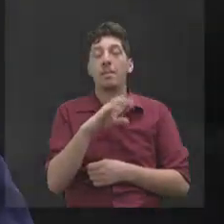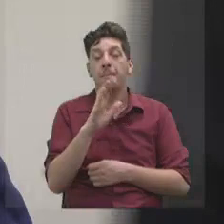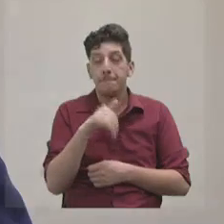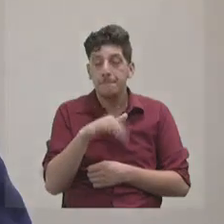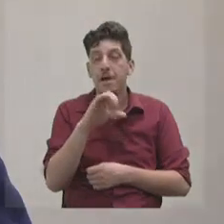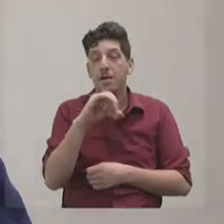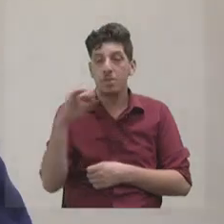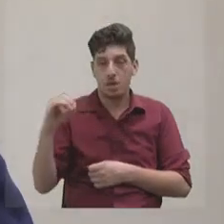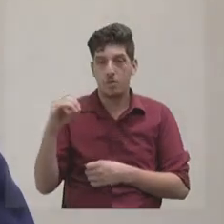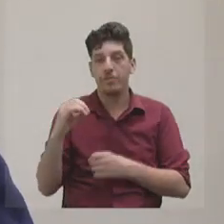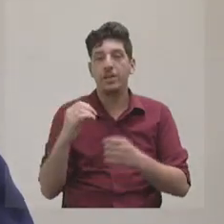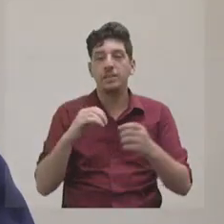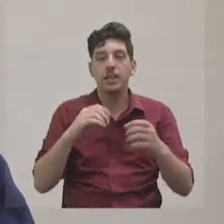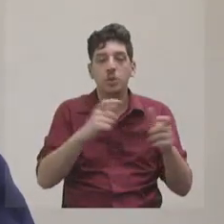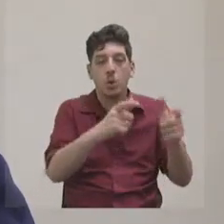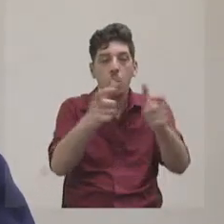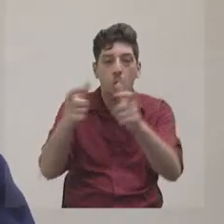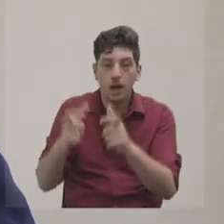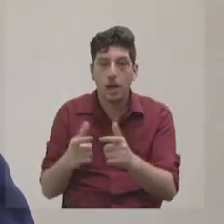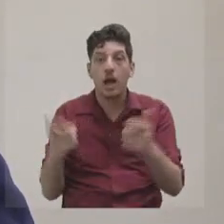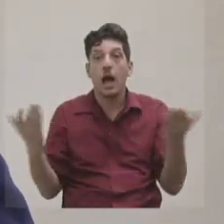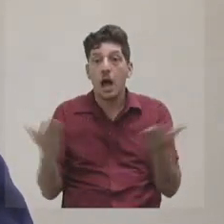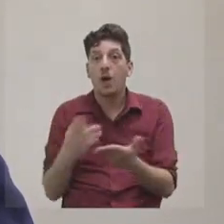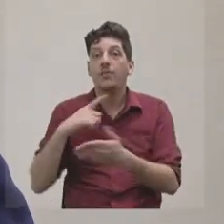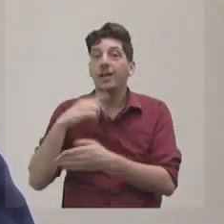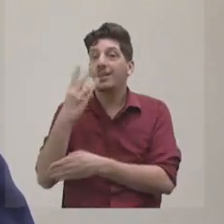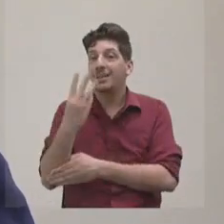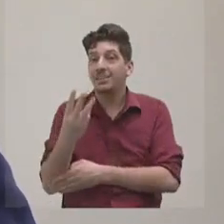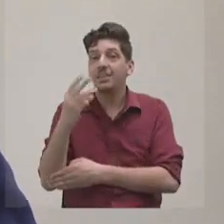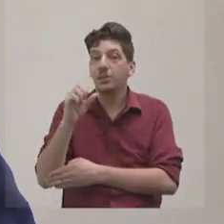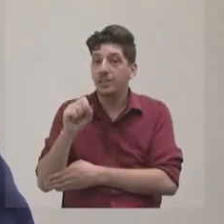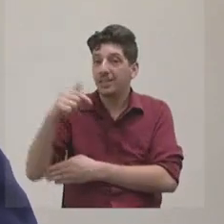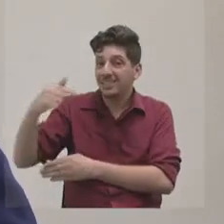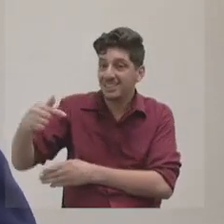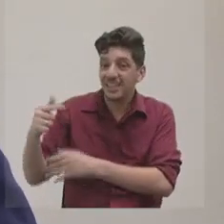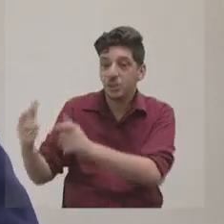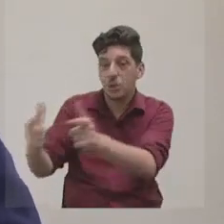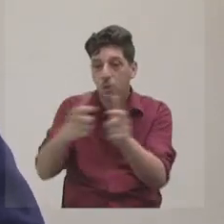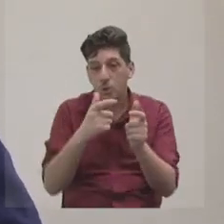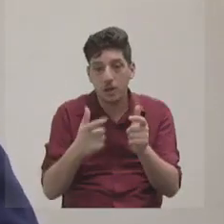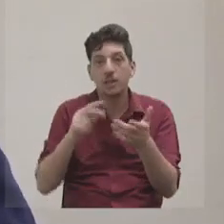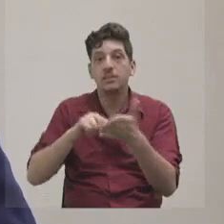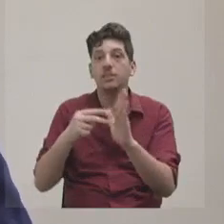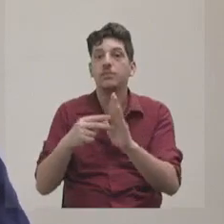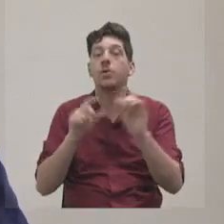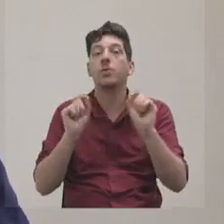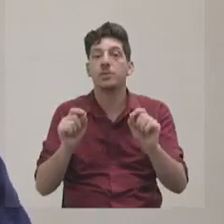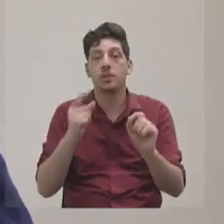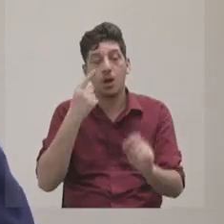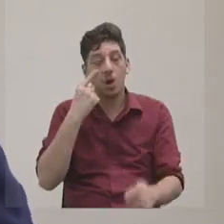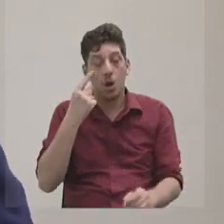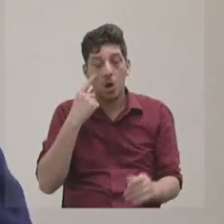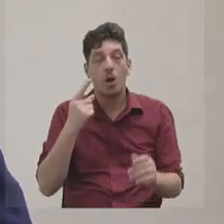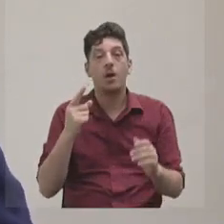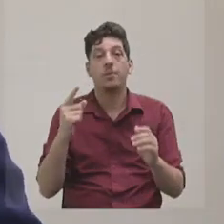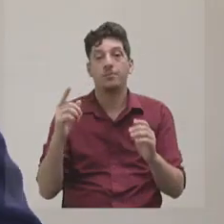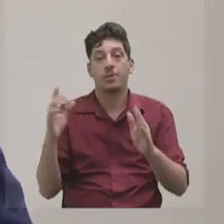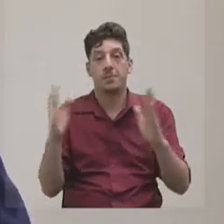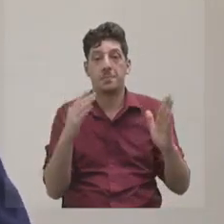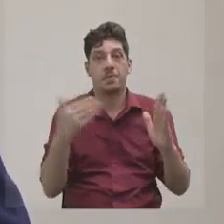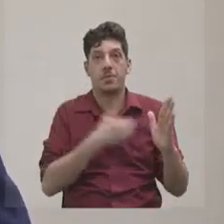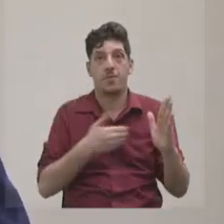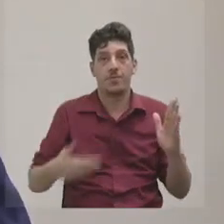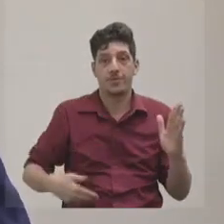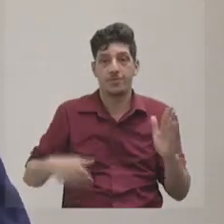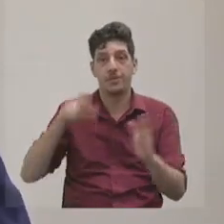22 387 pontos críticos Ou seja no intervalo aí já no governo Romeu Zema